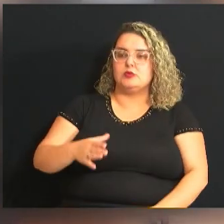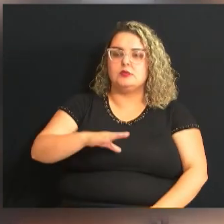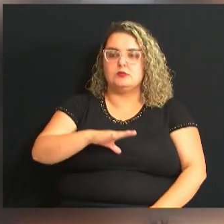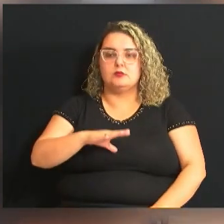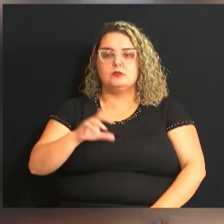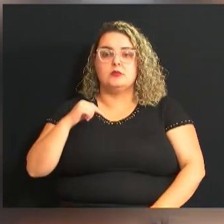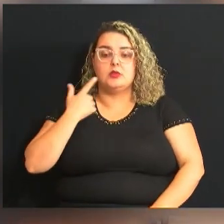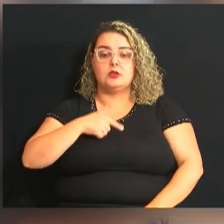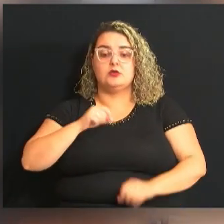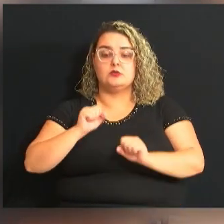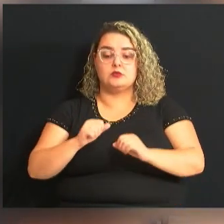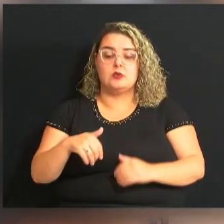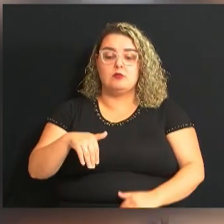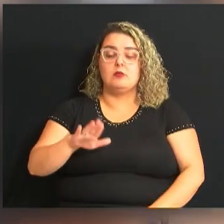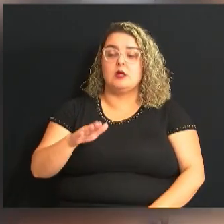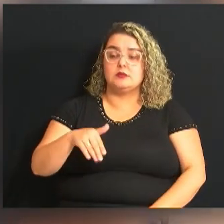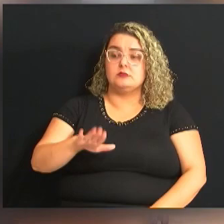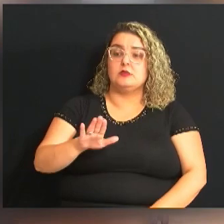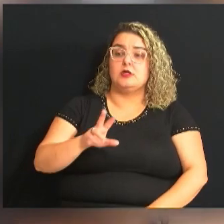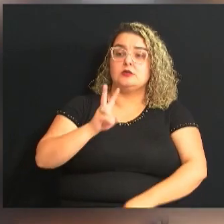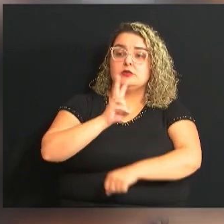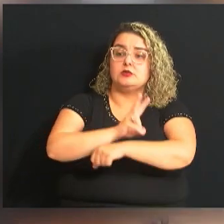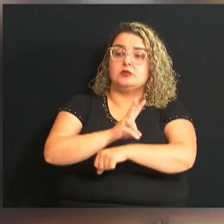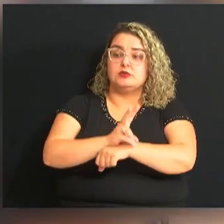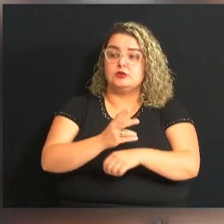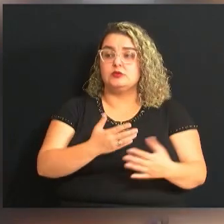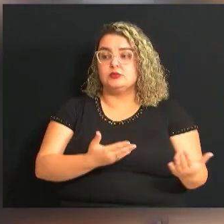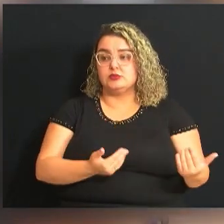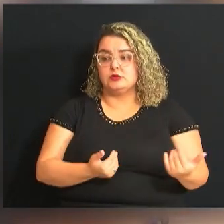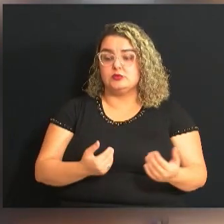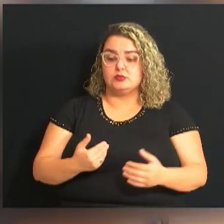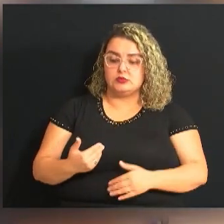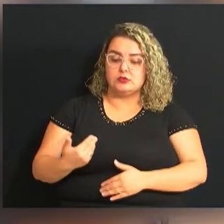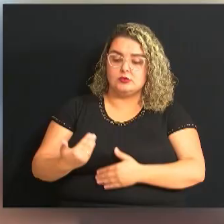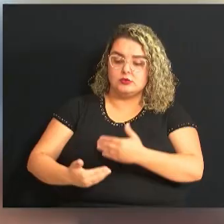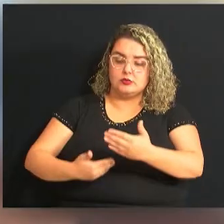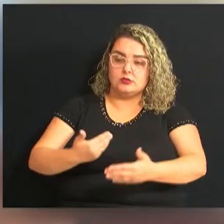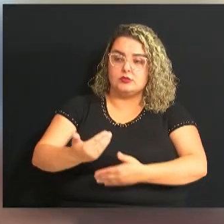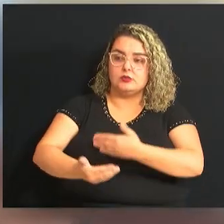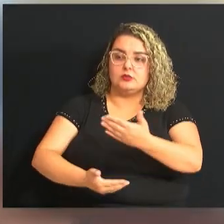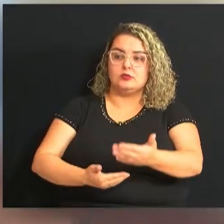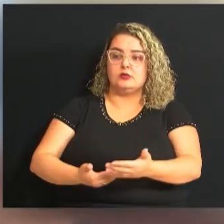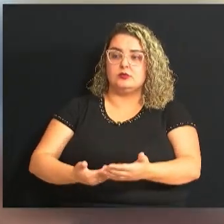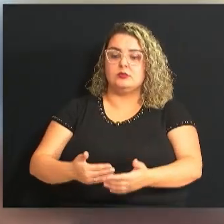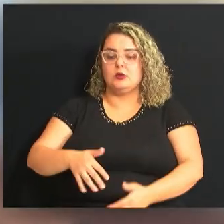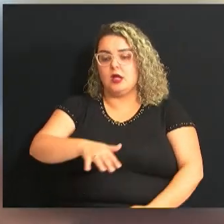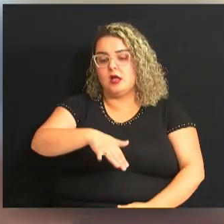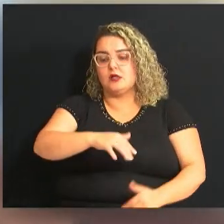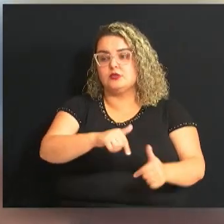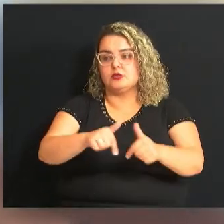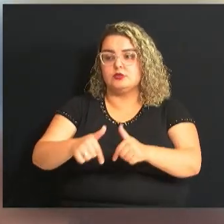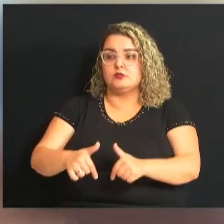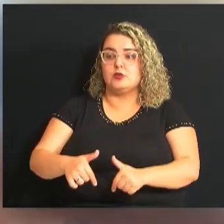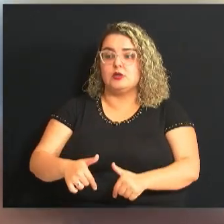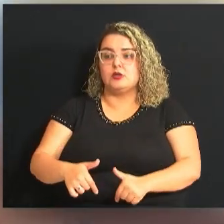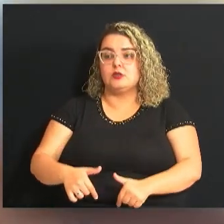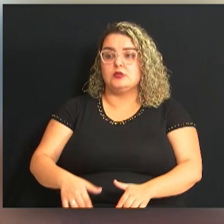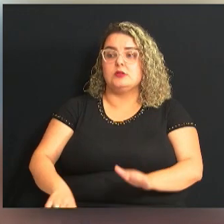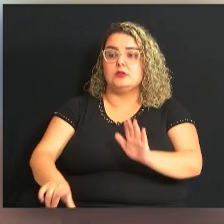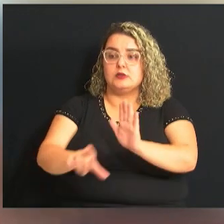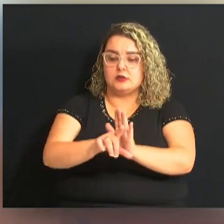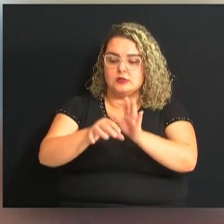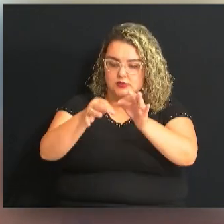mais cuidar dos nossos jovens, encaminhar os nossos jovens ao trabalho, mas dentro de uma